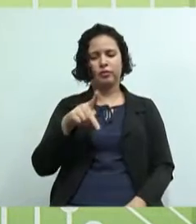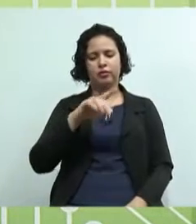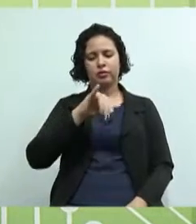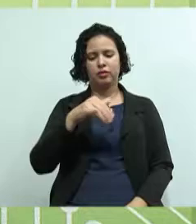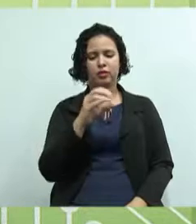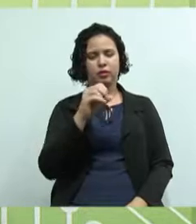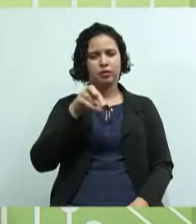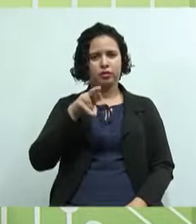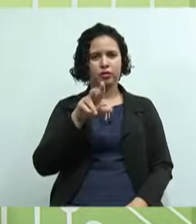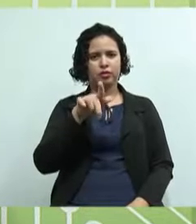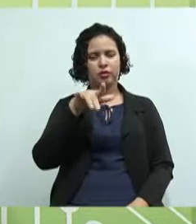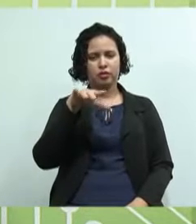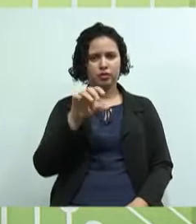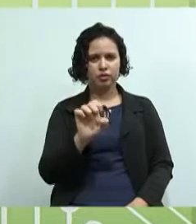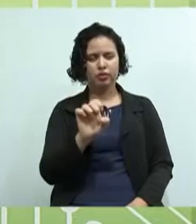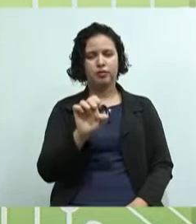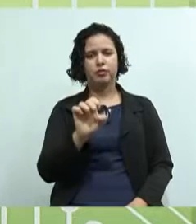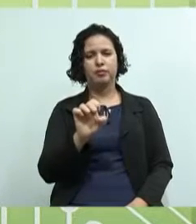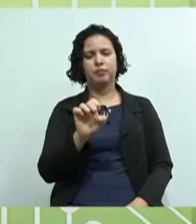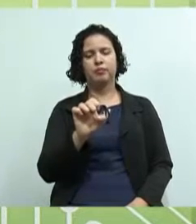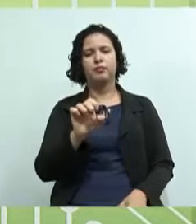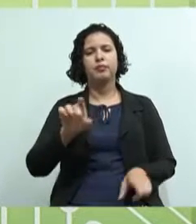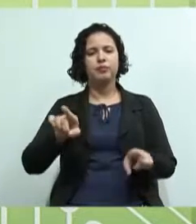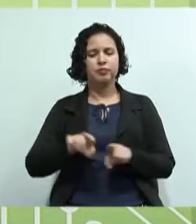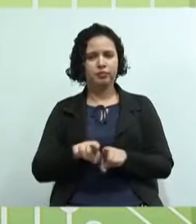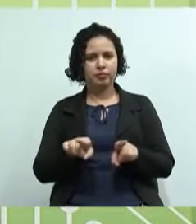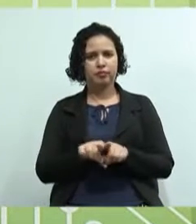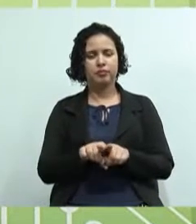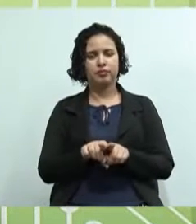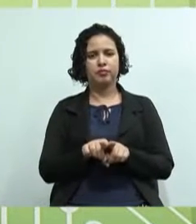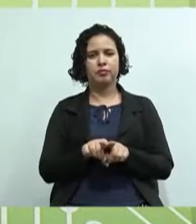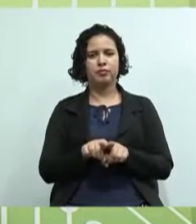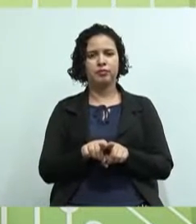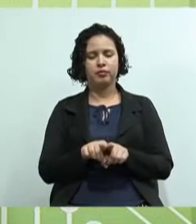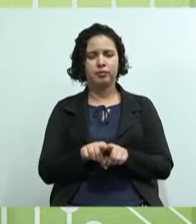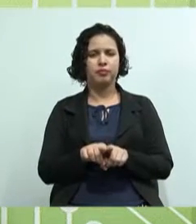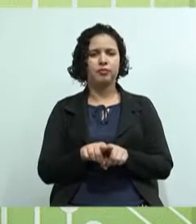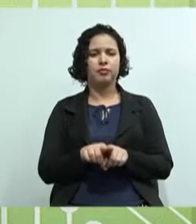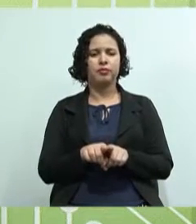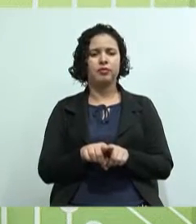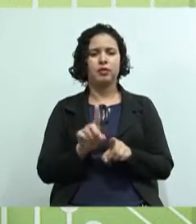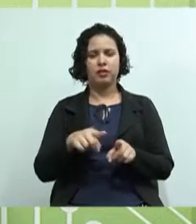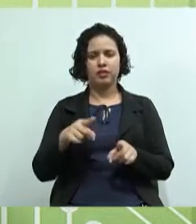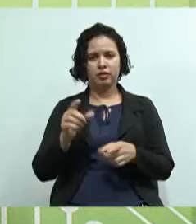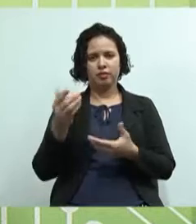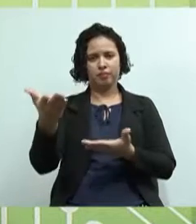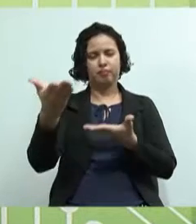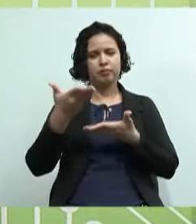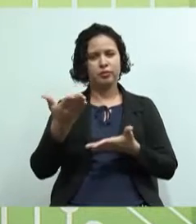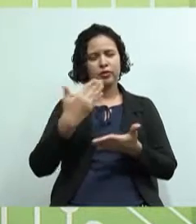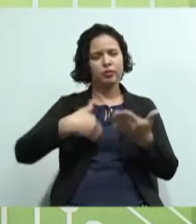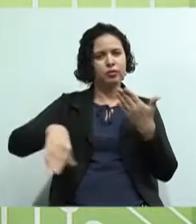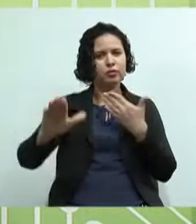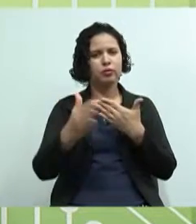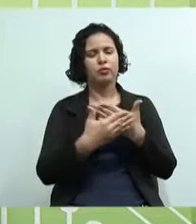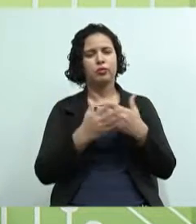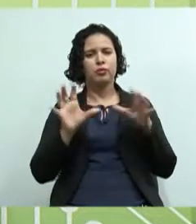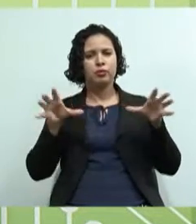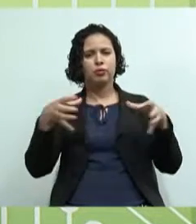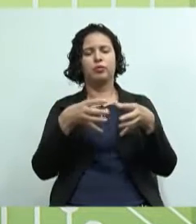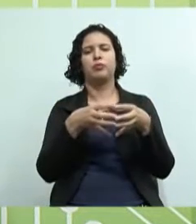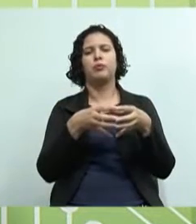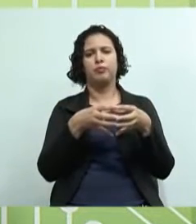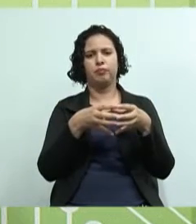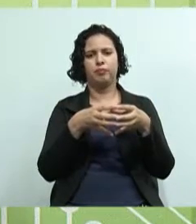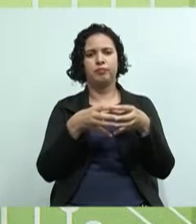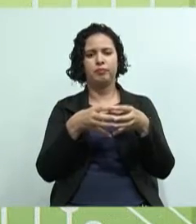outro compromisso profissional, também em nome do nosso Instituto Federal. E é claro, a presença de todos nós aqui da equipe do estúdio